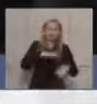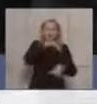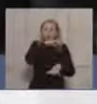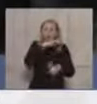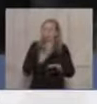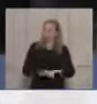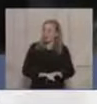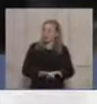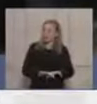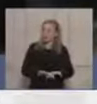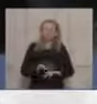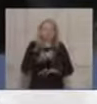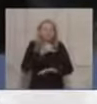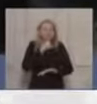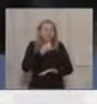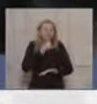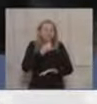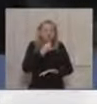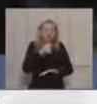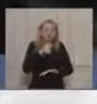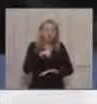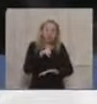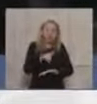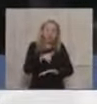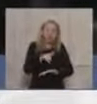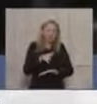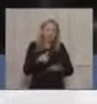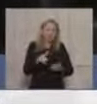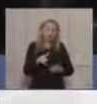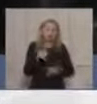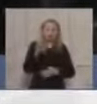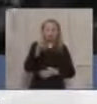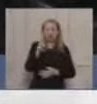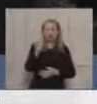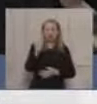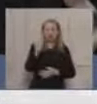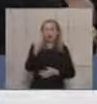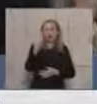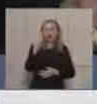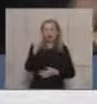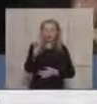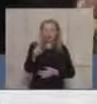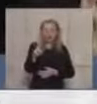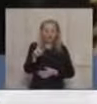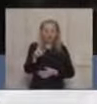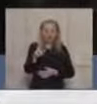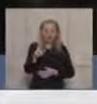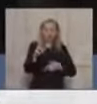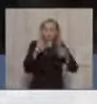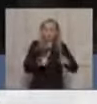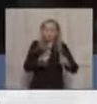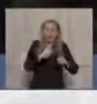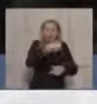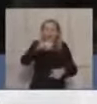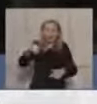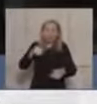a forma que estão instalando radares naquela estrada, naquela rodovia. Presidente, são